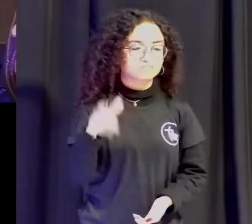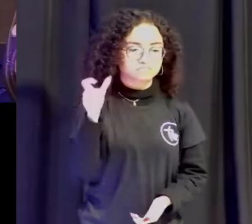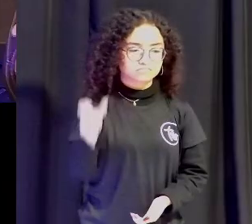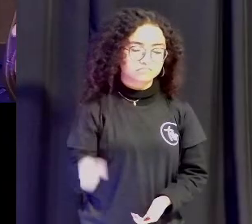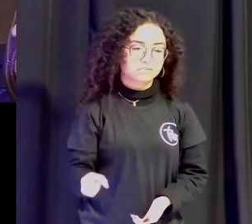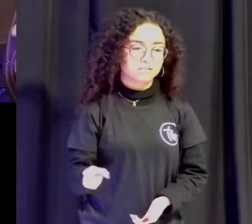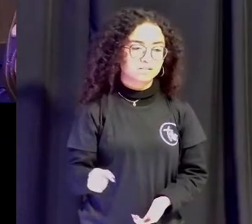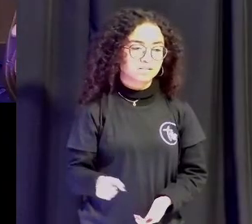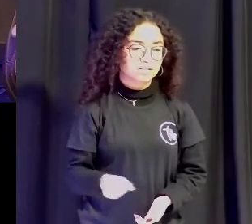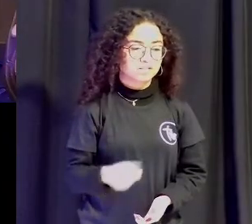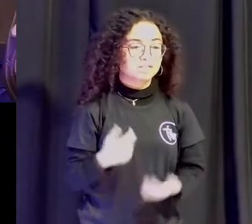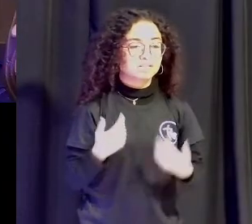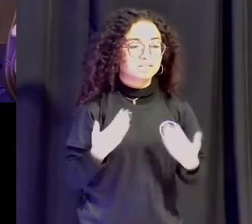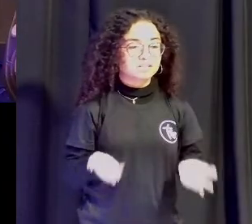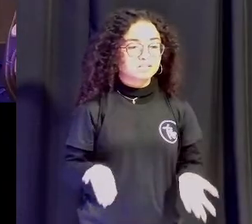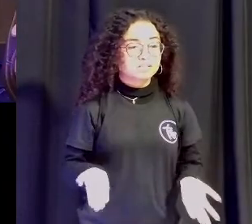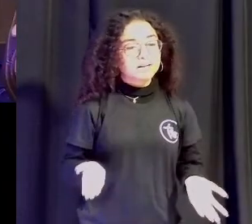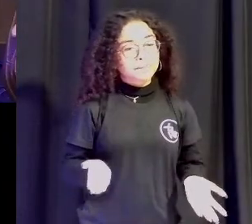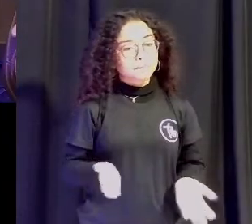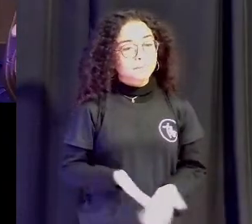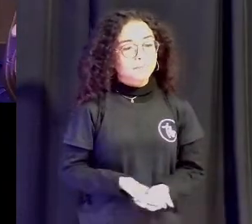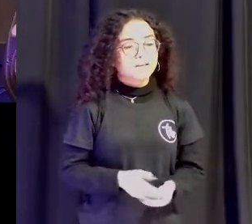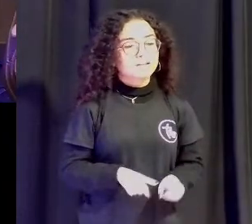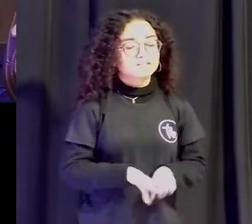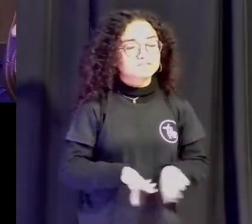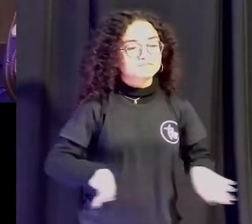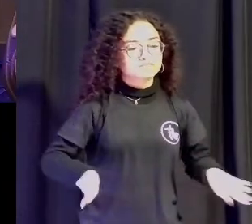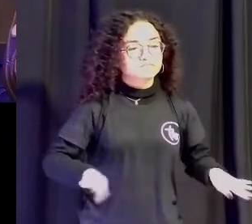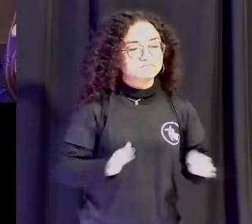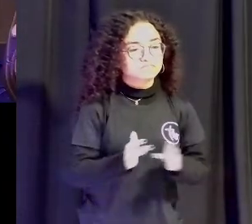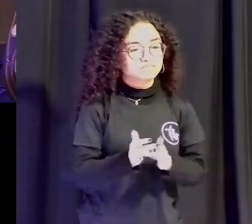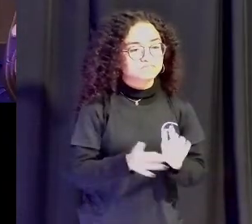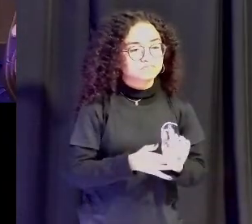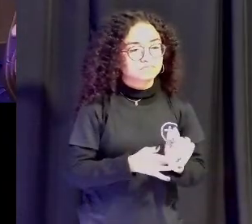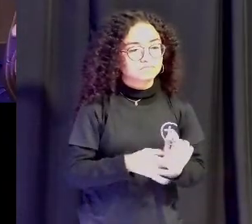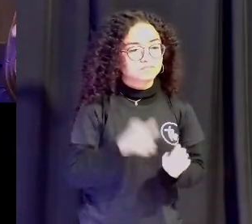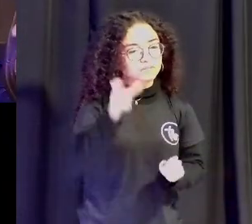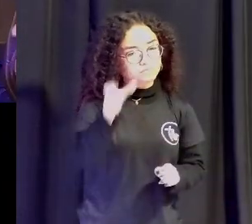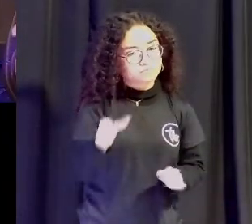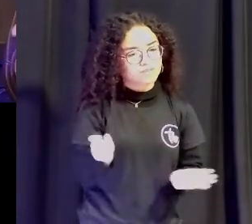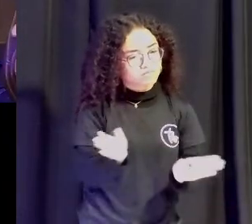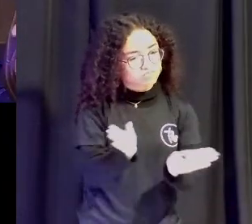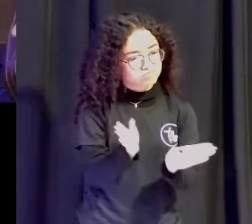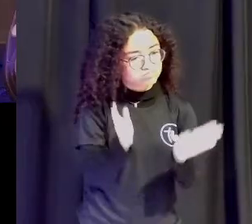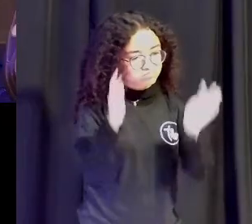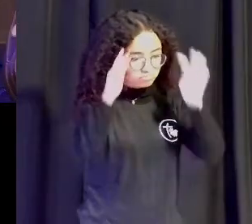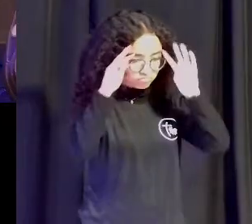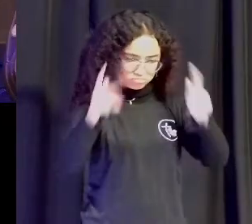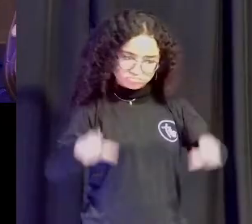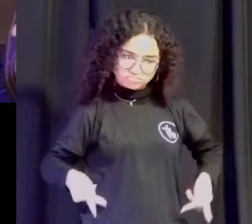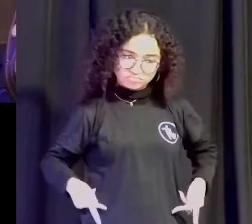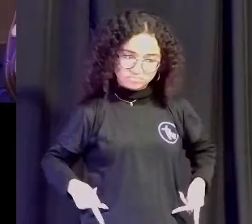Sem Jesus, o ser humano está perdido.